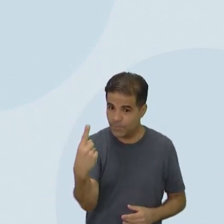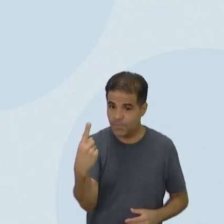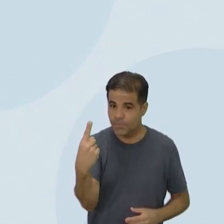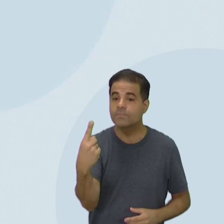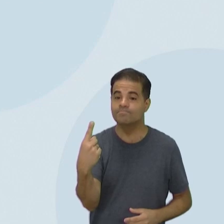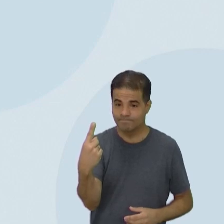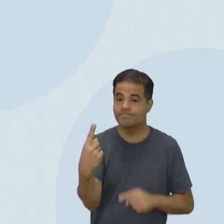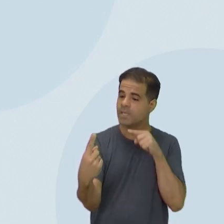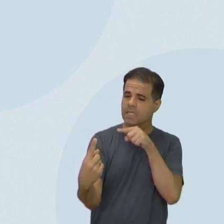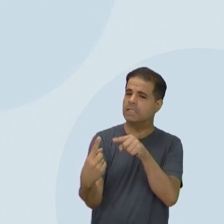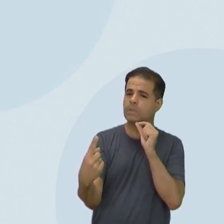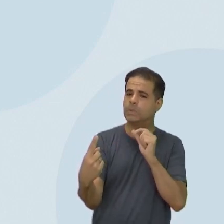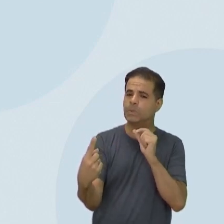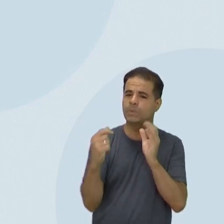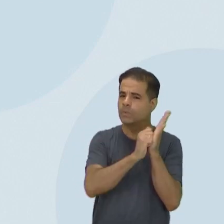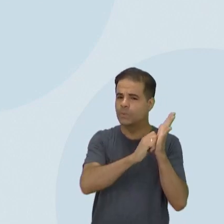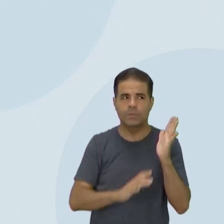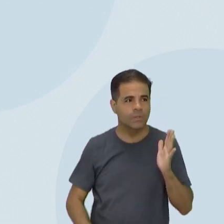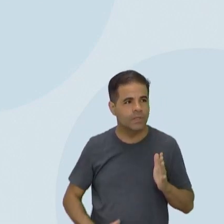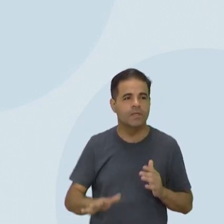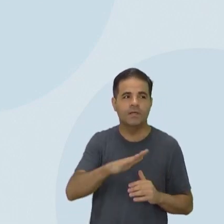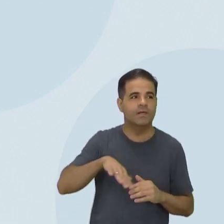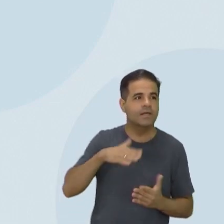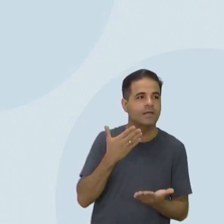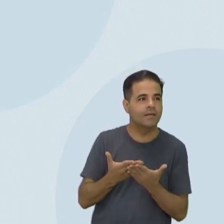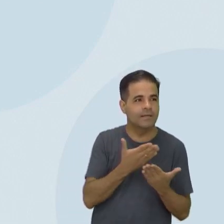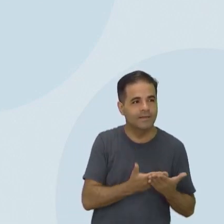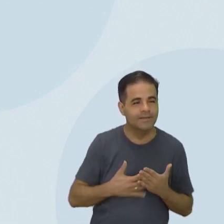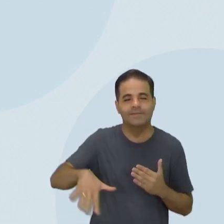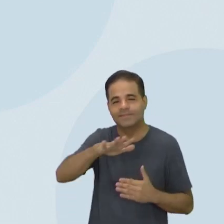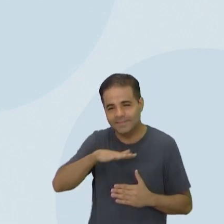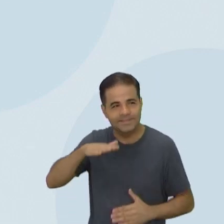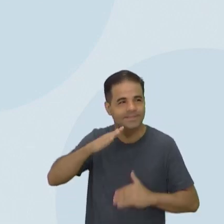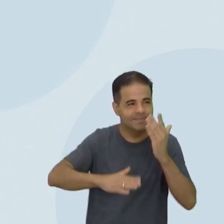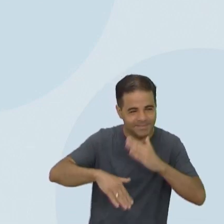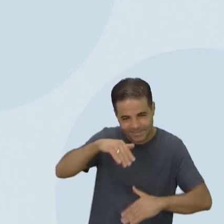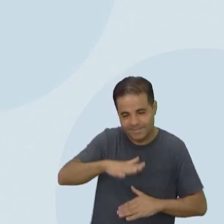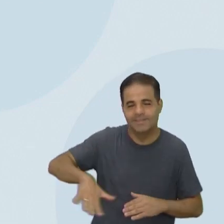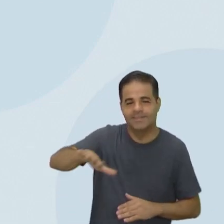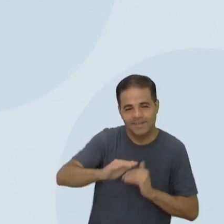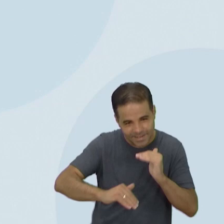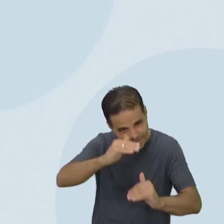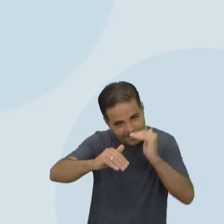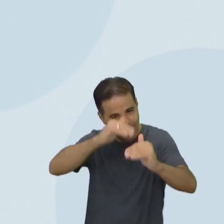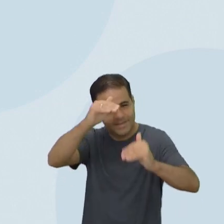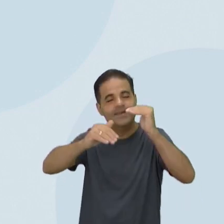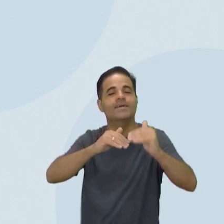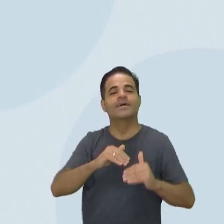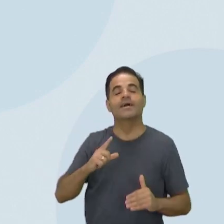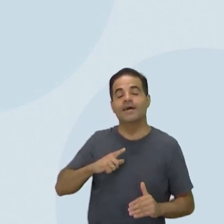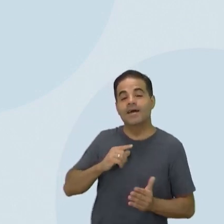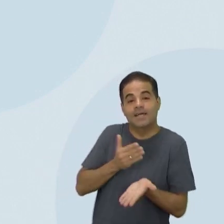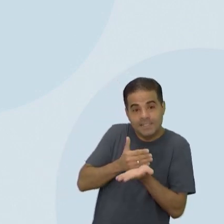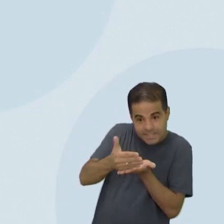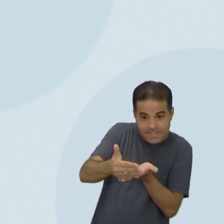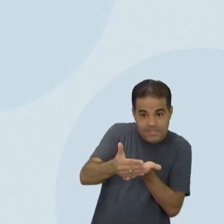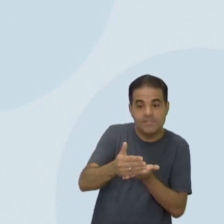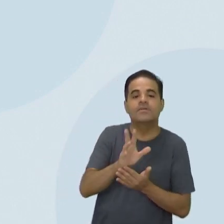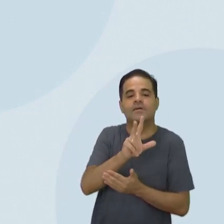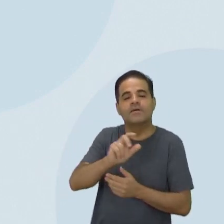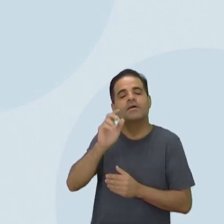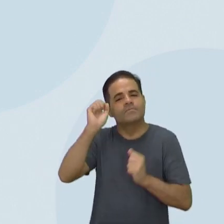Então, nessa atividade, o estudante ele vai começar, aí vocês estão vendo o desenvolvimento, mas de início ele vai fazer